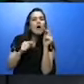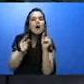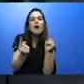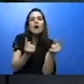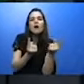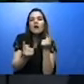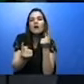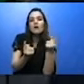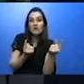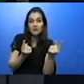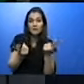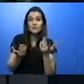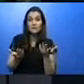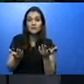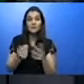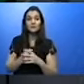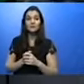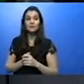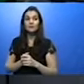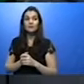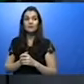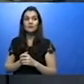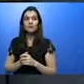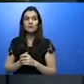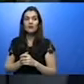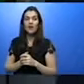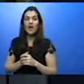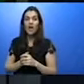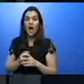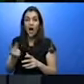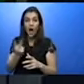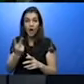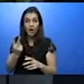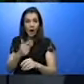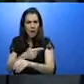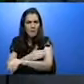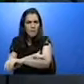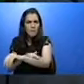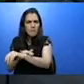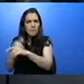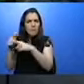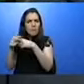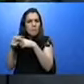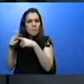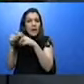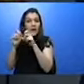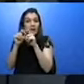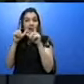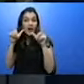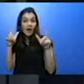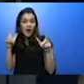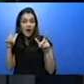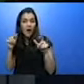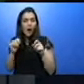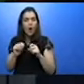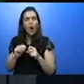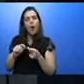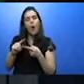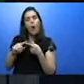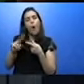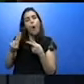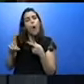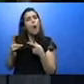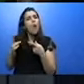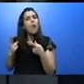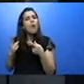acham que essas duas figuras têm em comum? Será que as duas têm a pele clara? Será que as duas estão com o olhar,